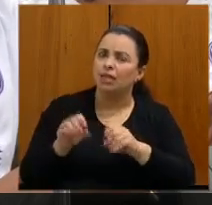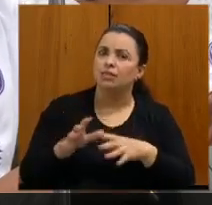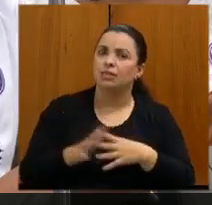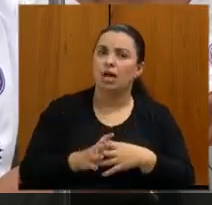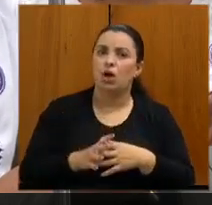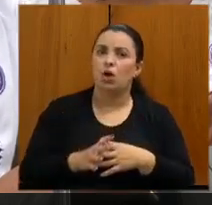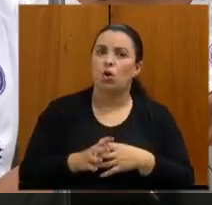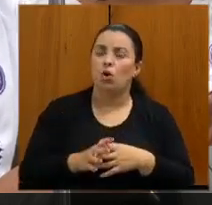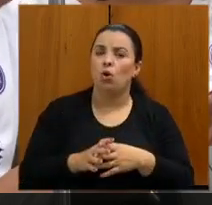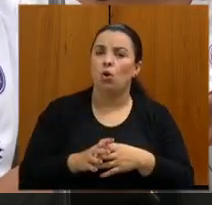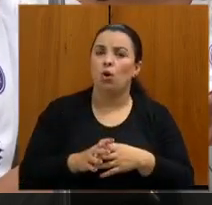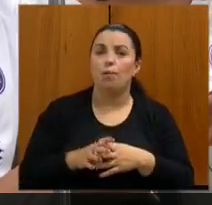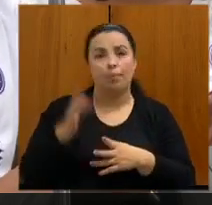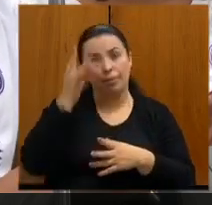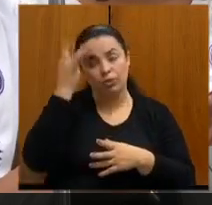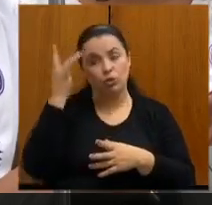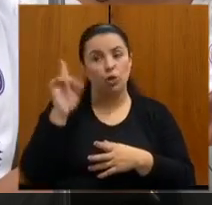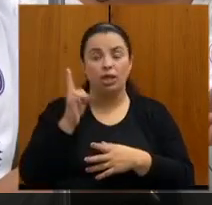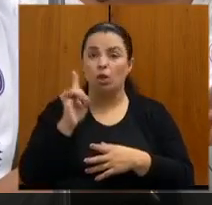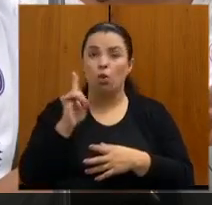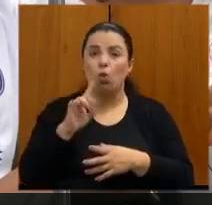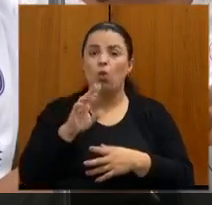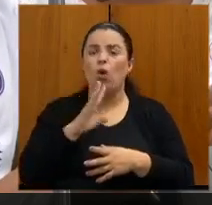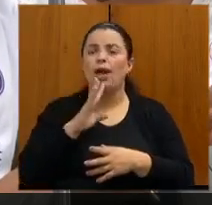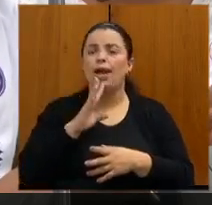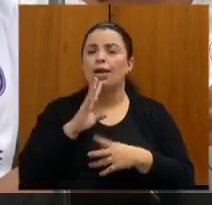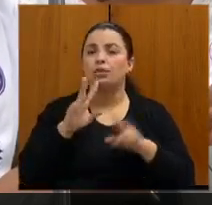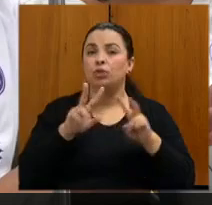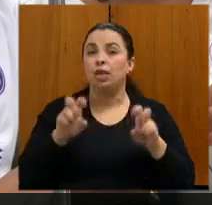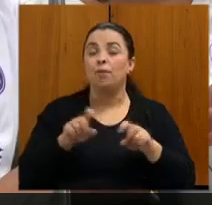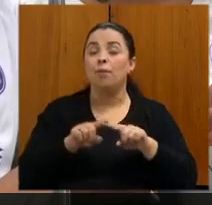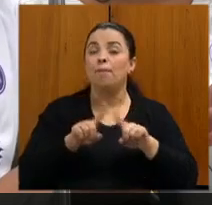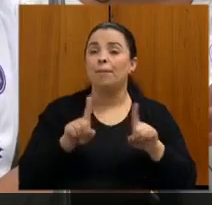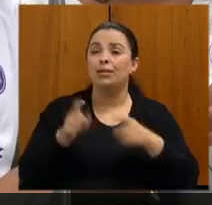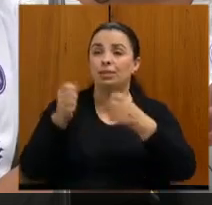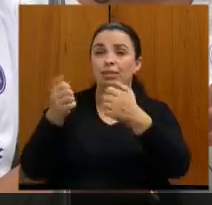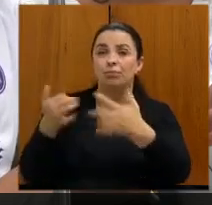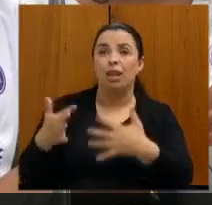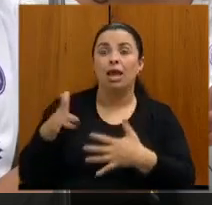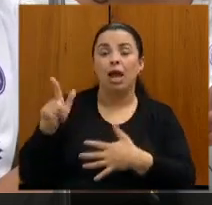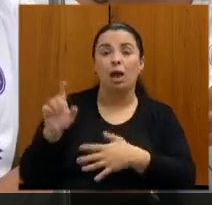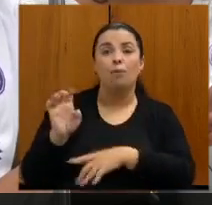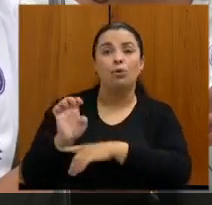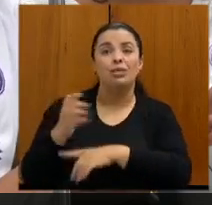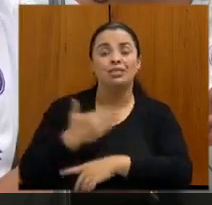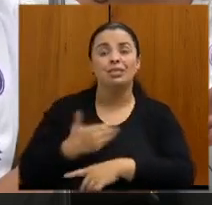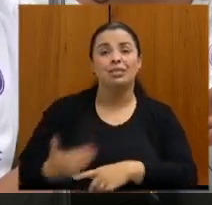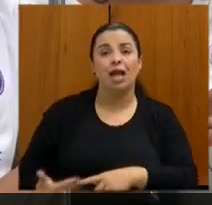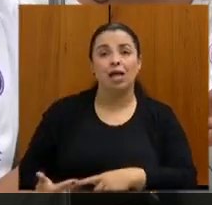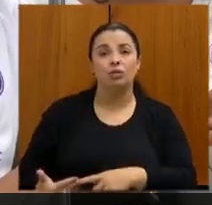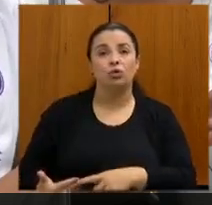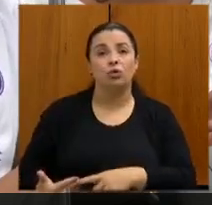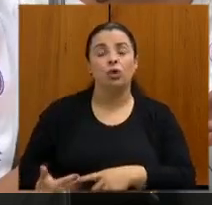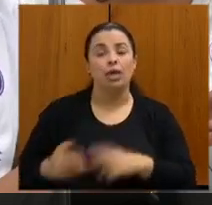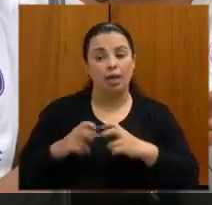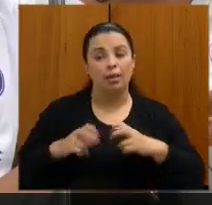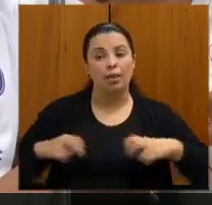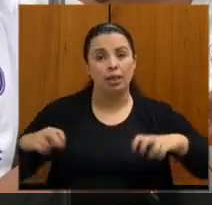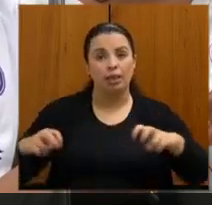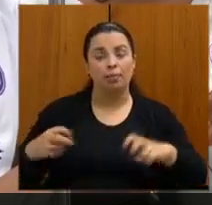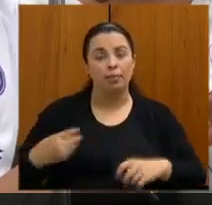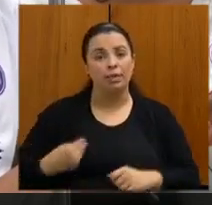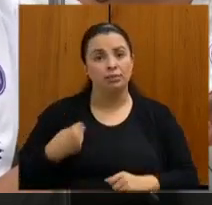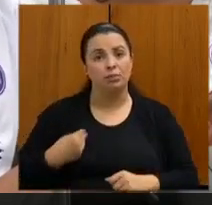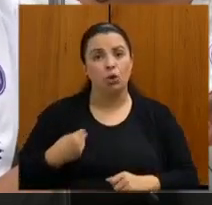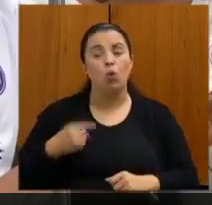só para quem é leigo no assunto mas para o estado quando tá participando da mesa do que que é legalidade do que quer